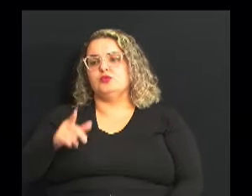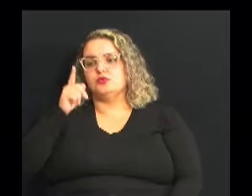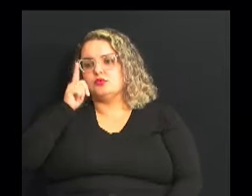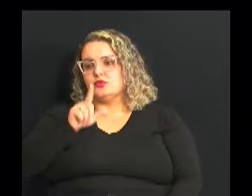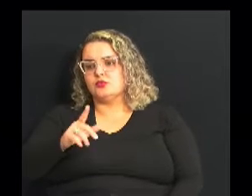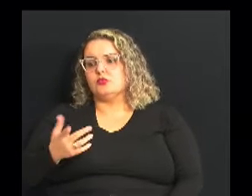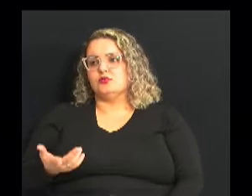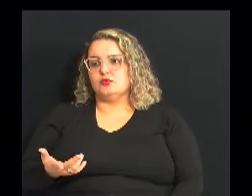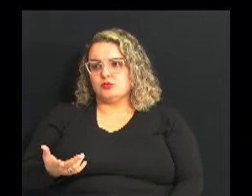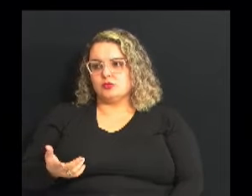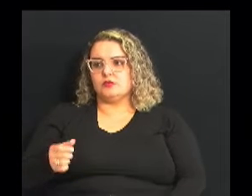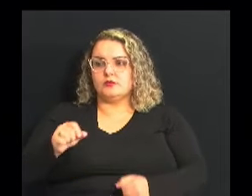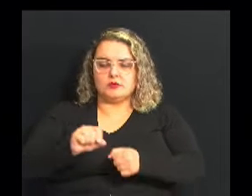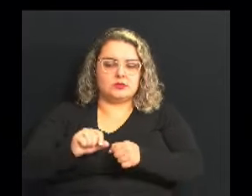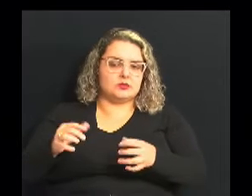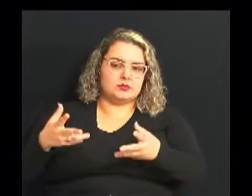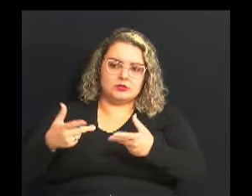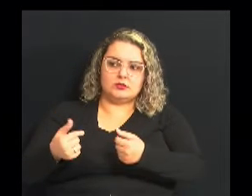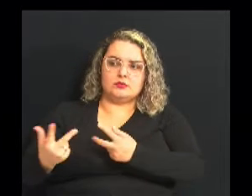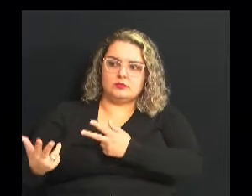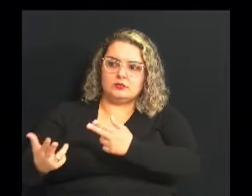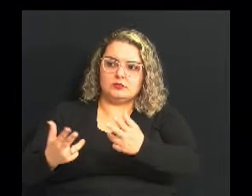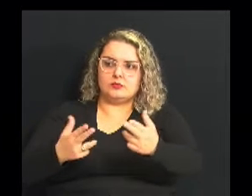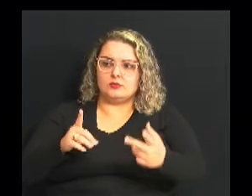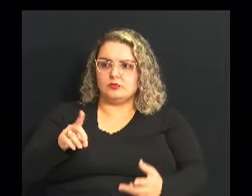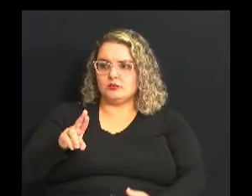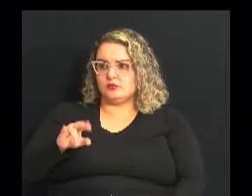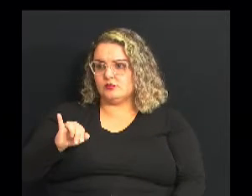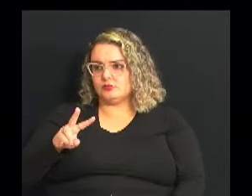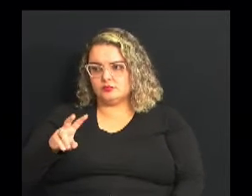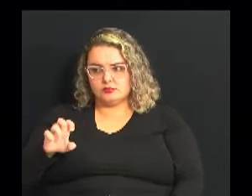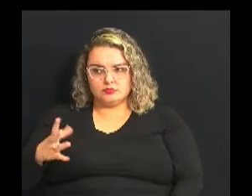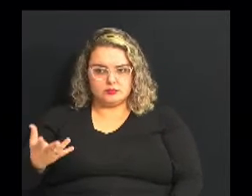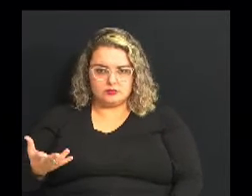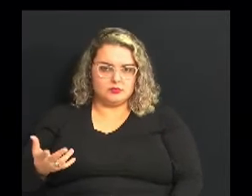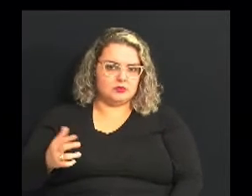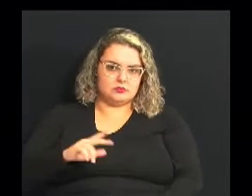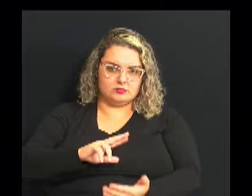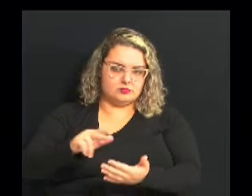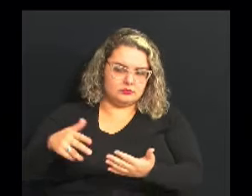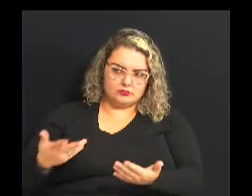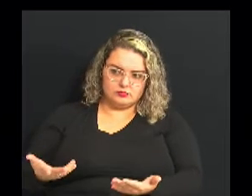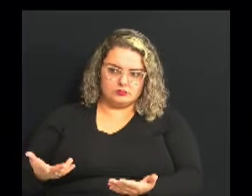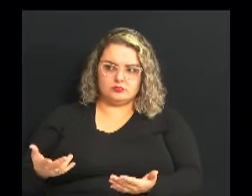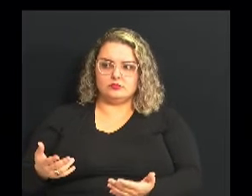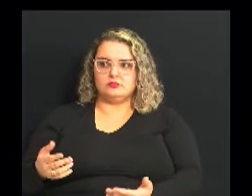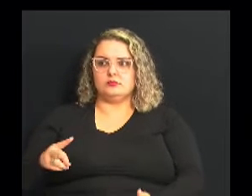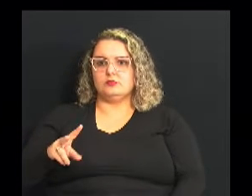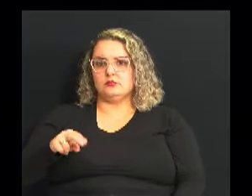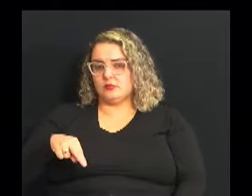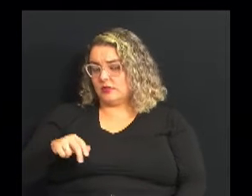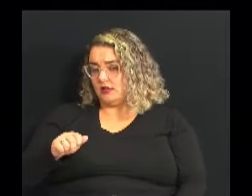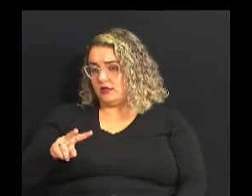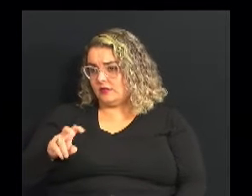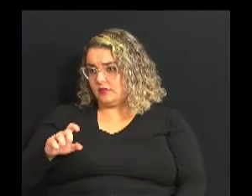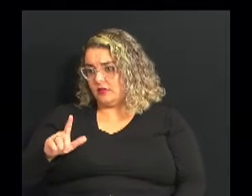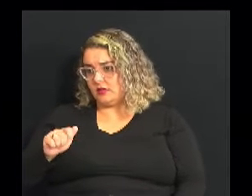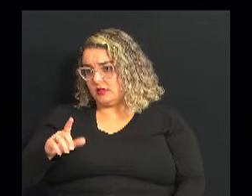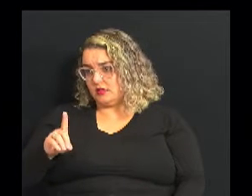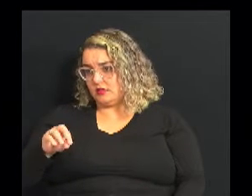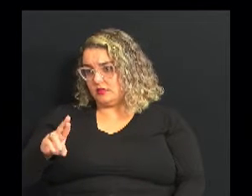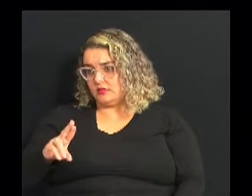praticamente fazer tudo o que faria em um Drive da vida, editar diretamente do navegador, né? Ferramentas